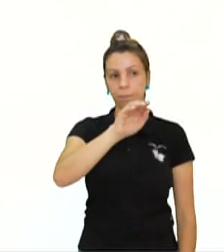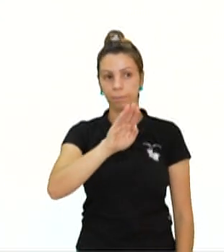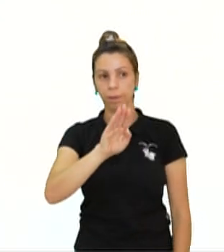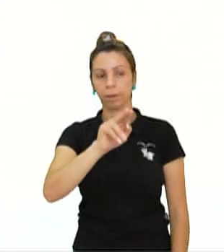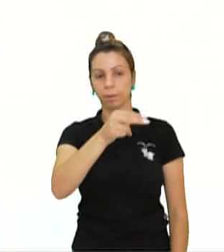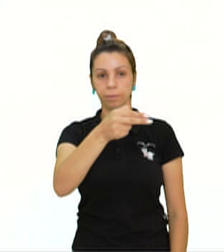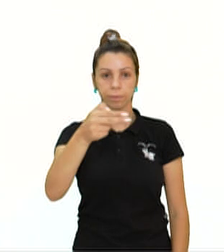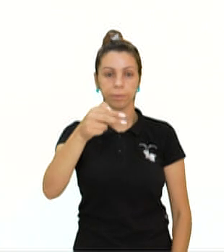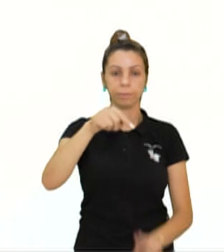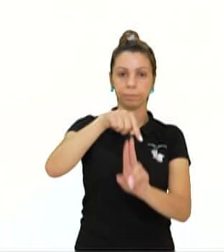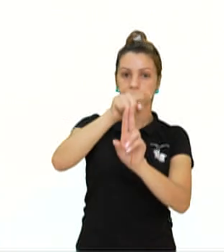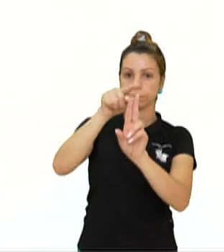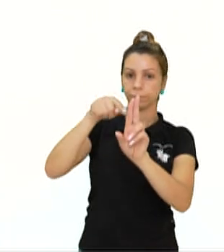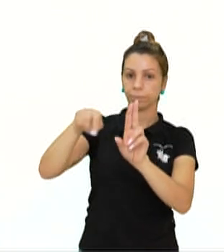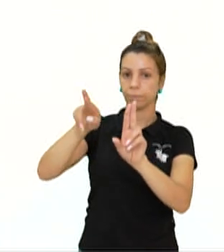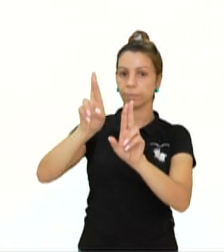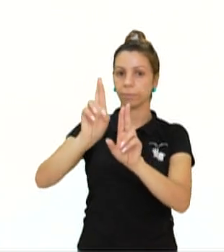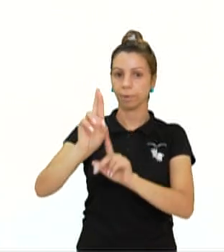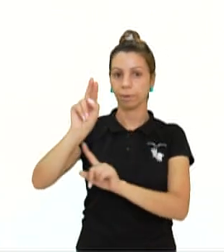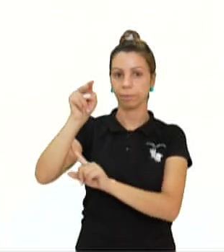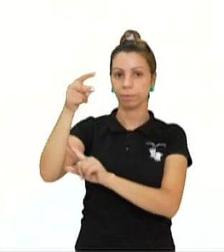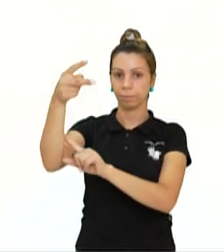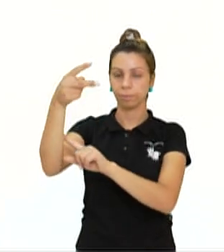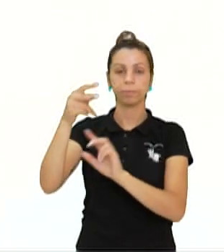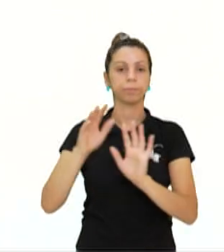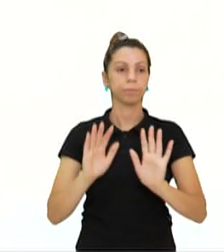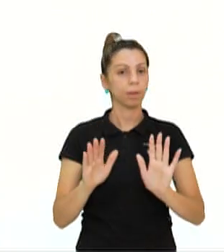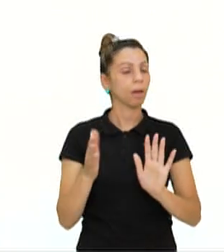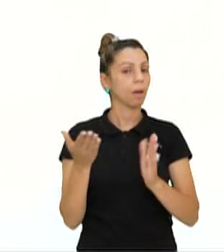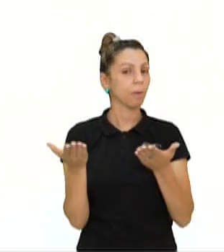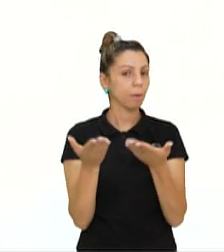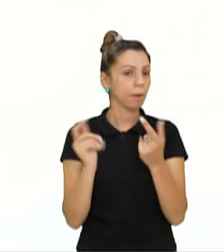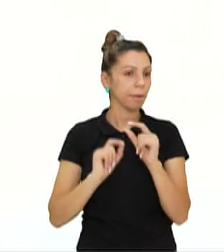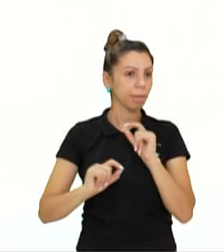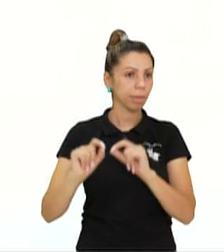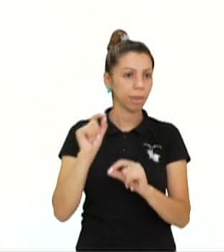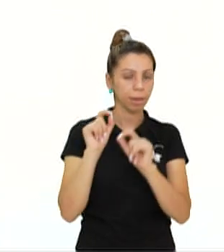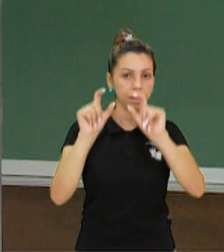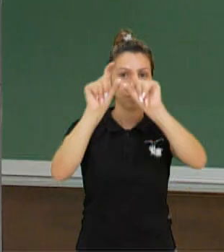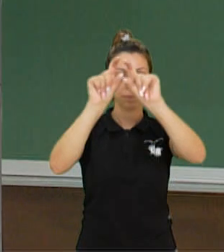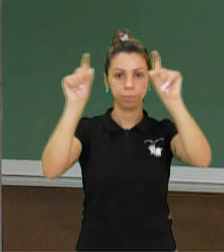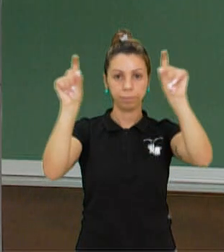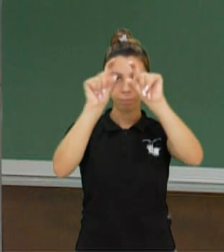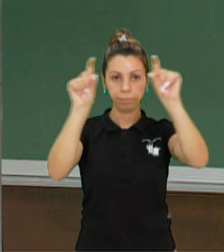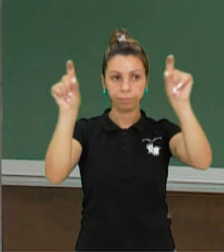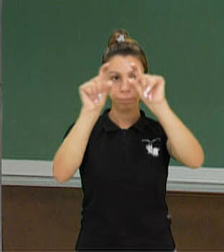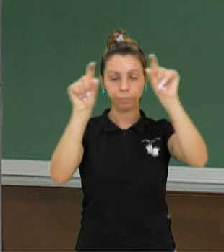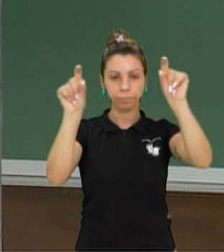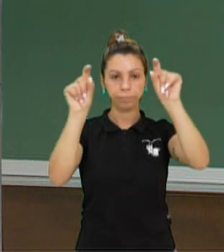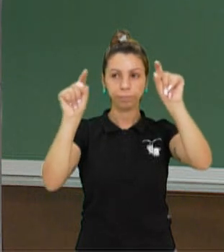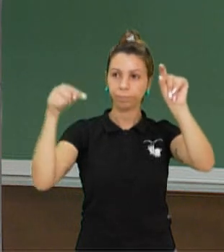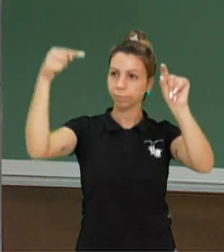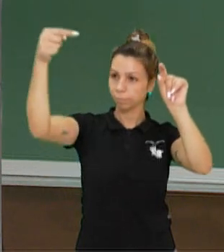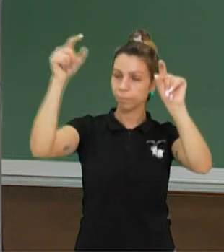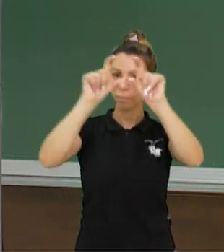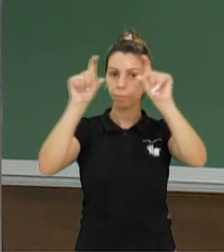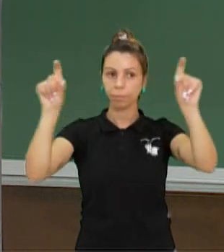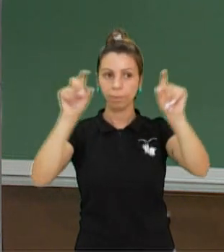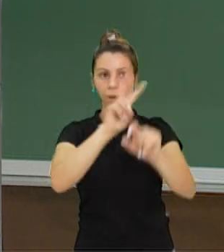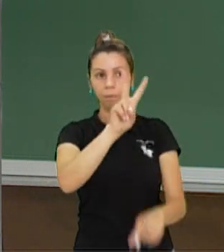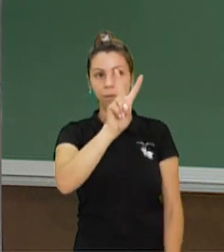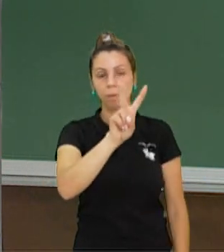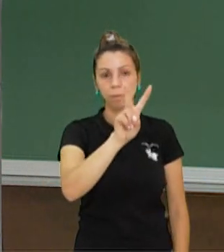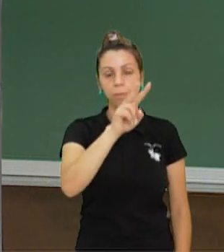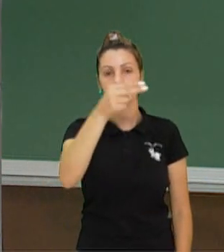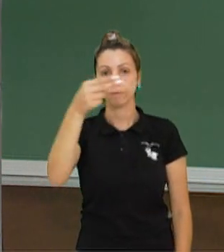r ao quadrado, certo? E aí a gente tem aqui as duas formulazinhas. Dá uma olhadinha aqui em cima. Volume é igual à área da base